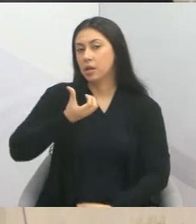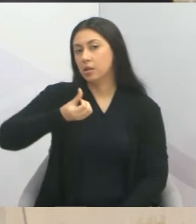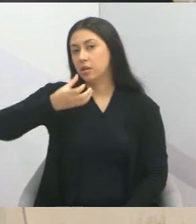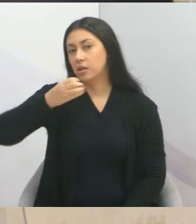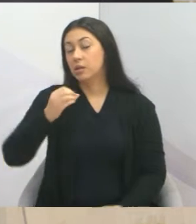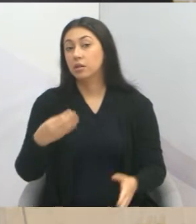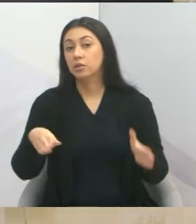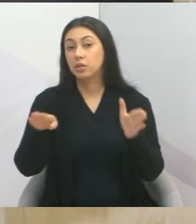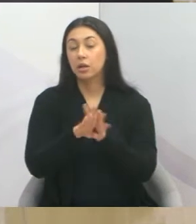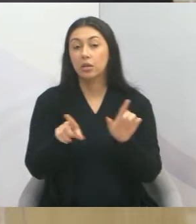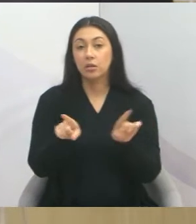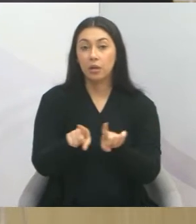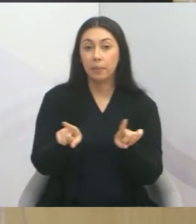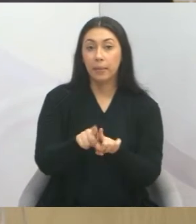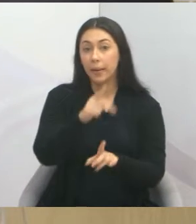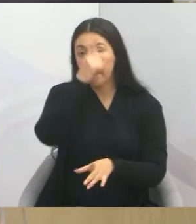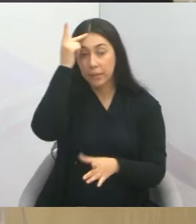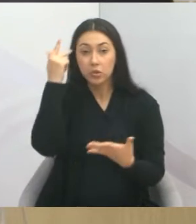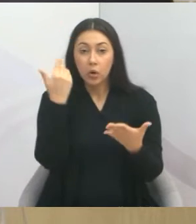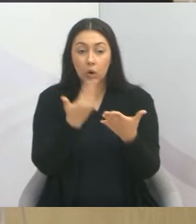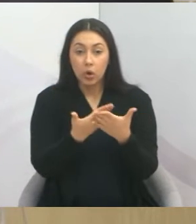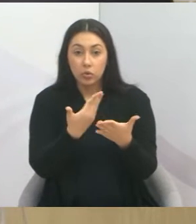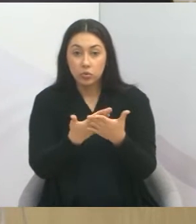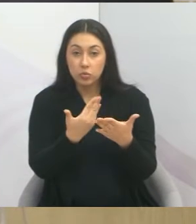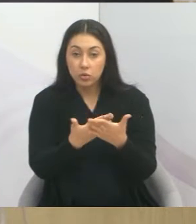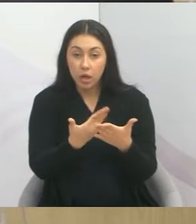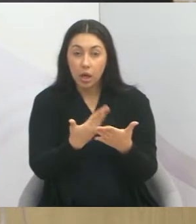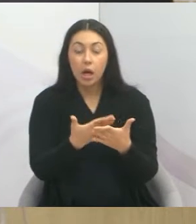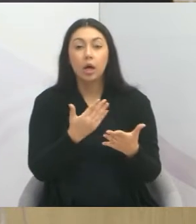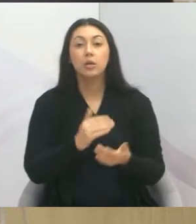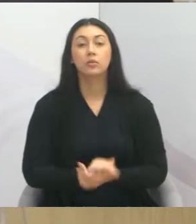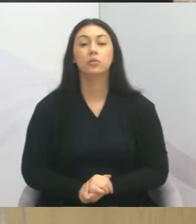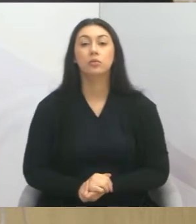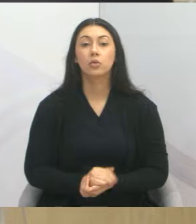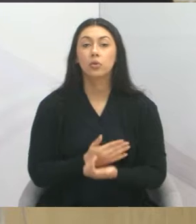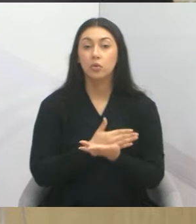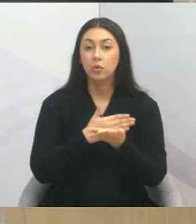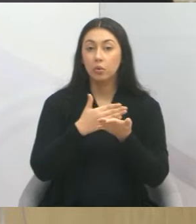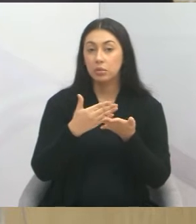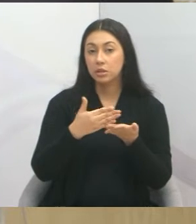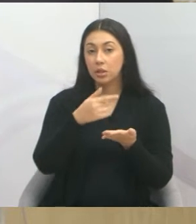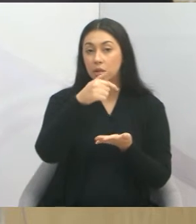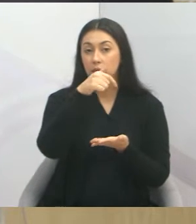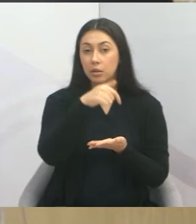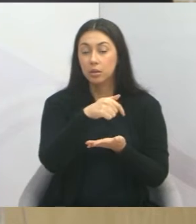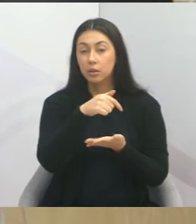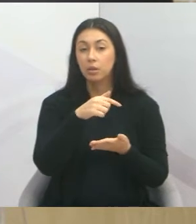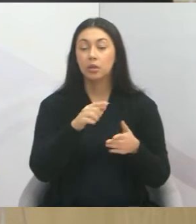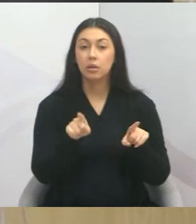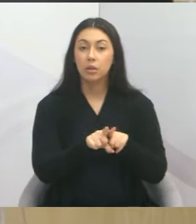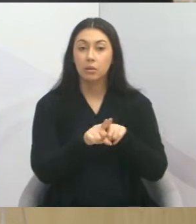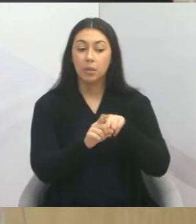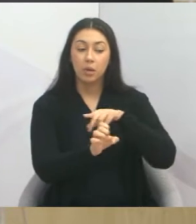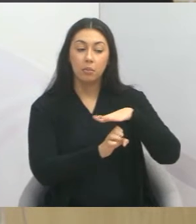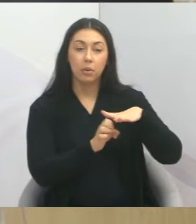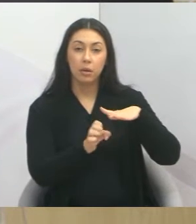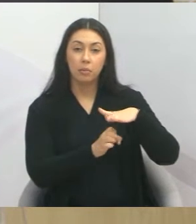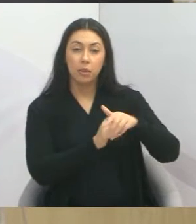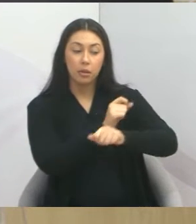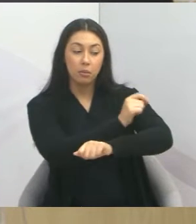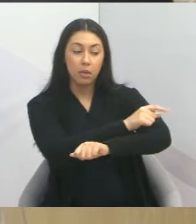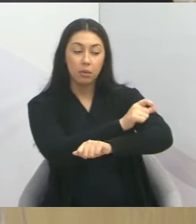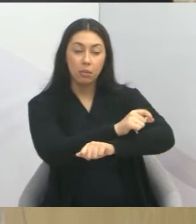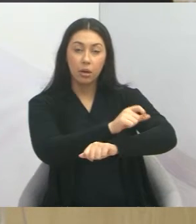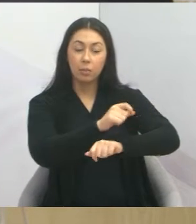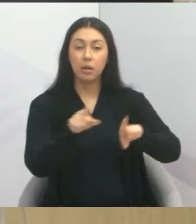os estudantes formados na faculdade agronomia de Tokyo que fundaram a document nojo no bairro da